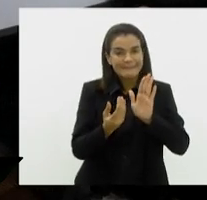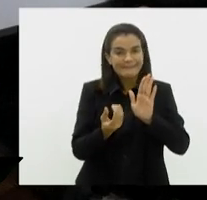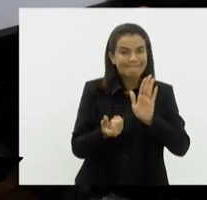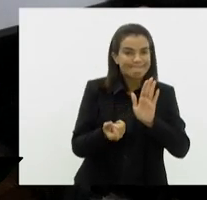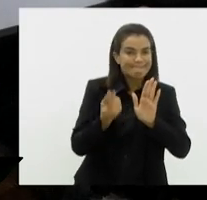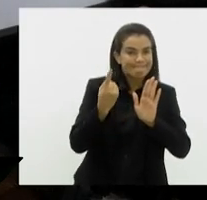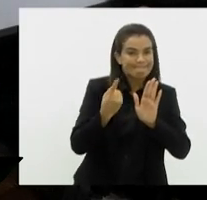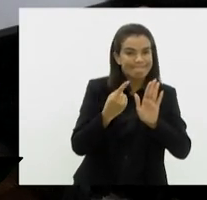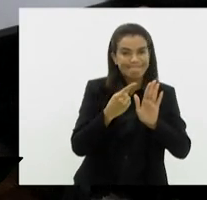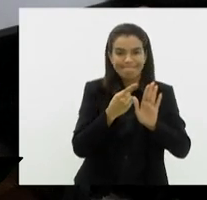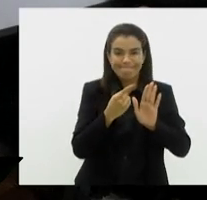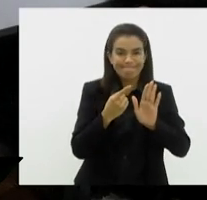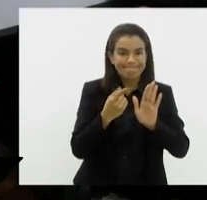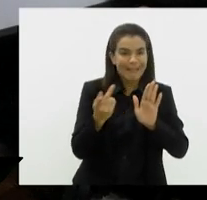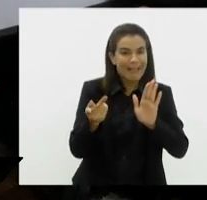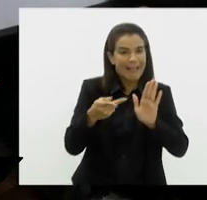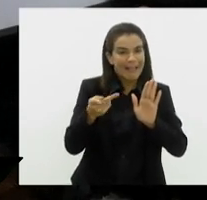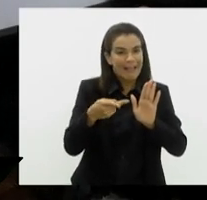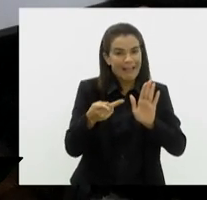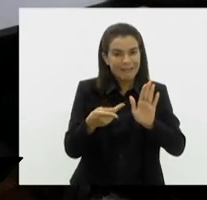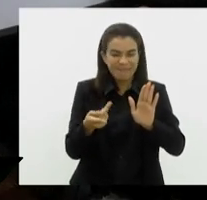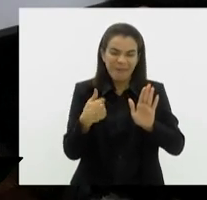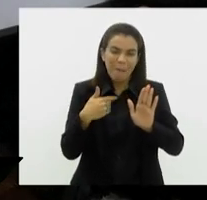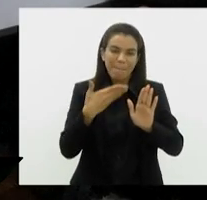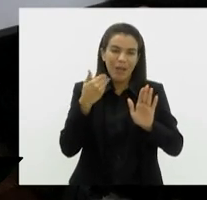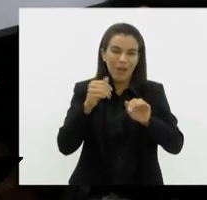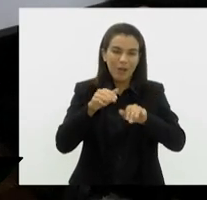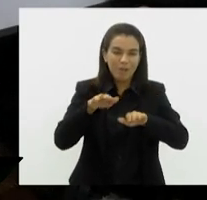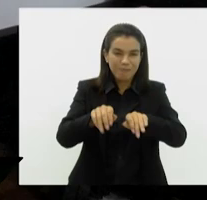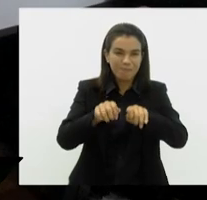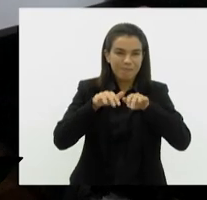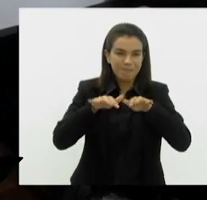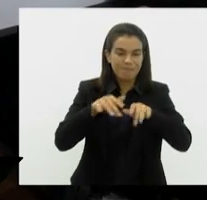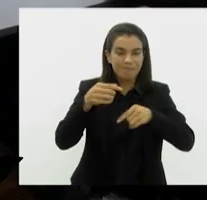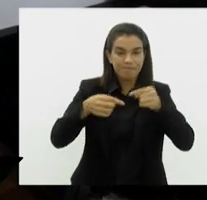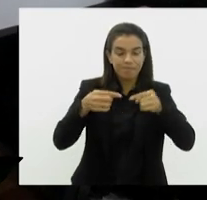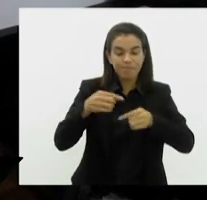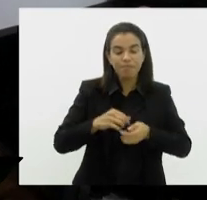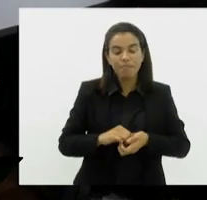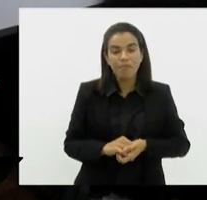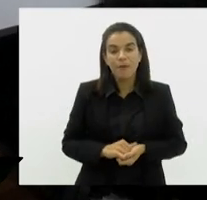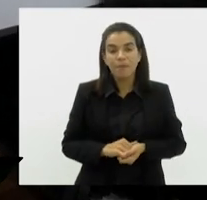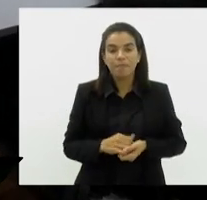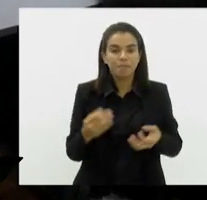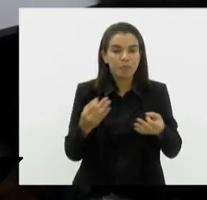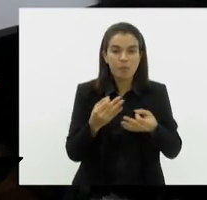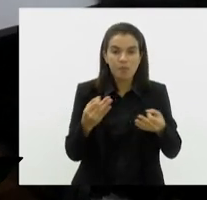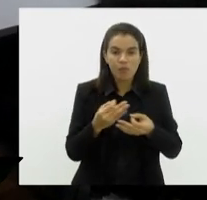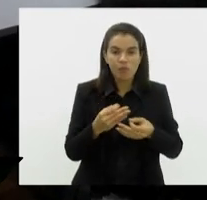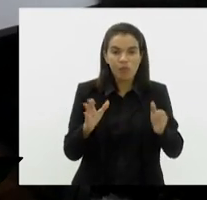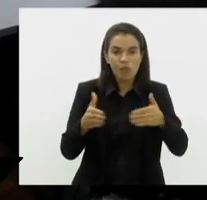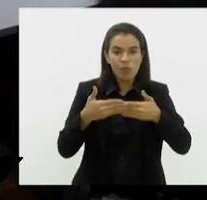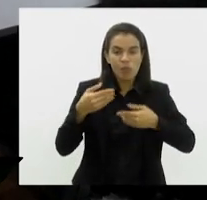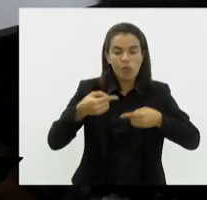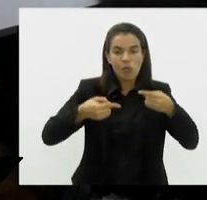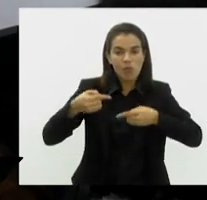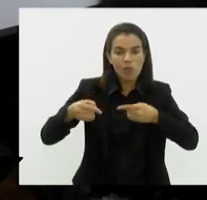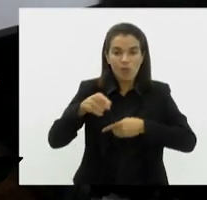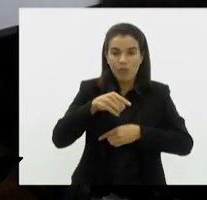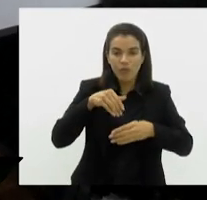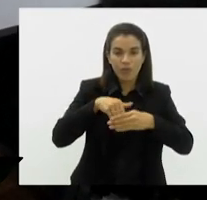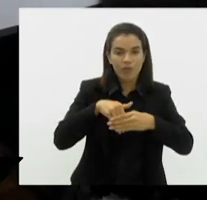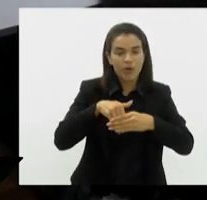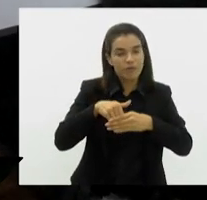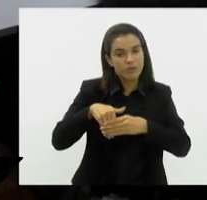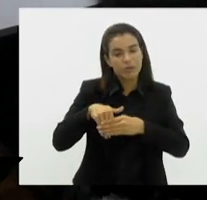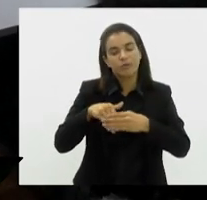fica com vício. Enfim, tá bom, deixa para o plenário. Está bem assim. Então, perfeito. Encerrada a discussão, em votação, os senhores que aprovam,